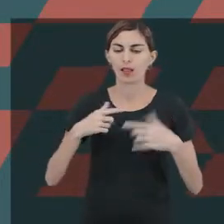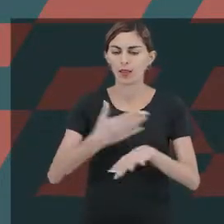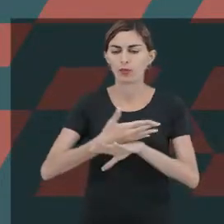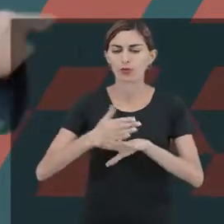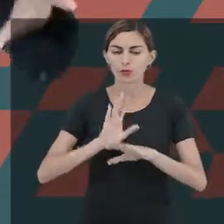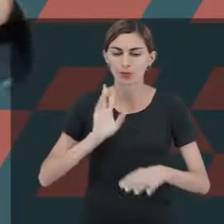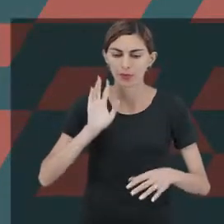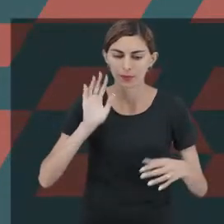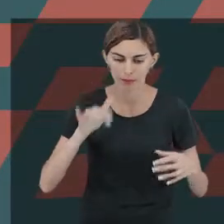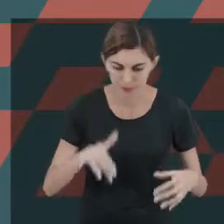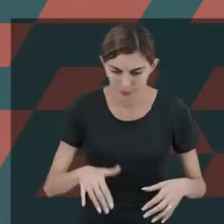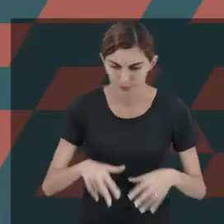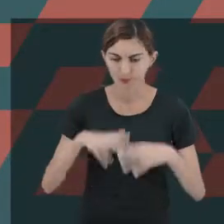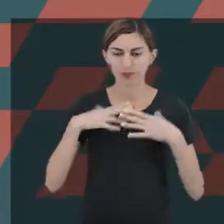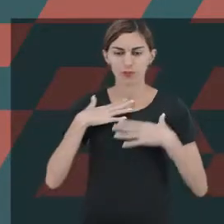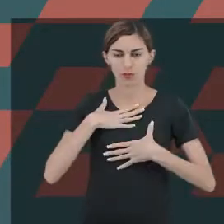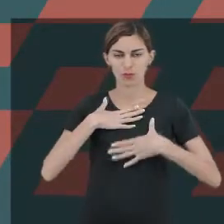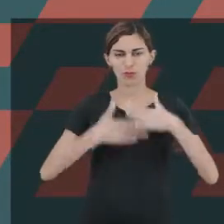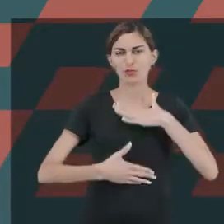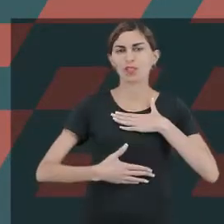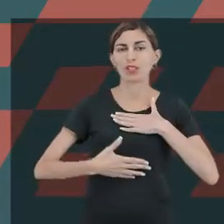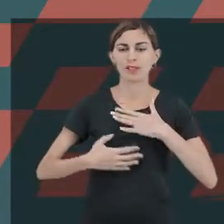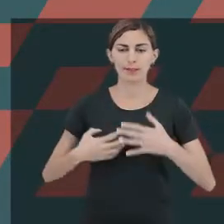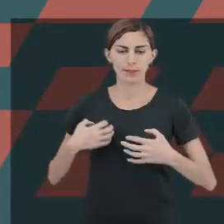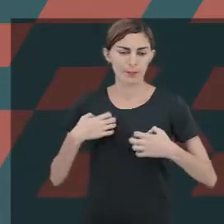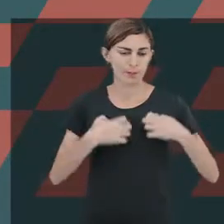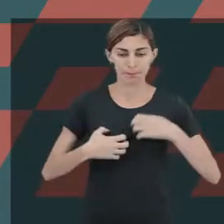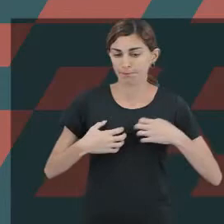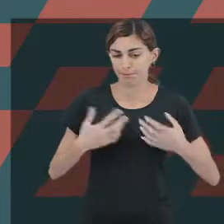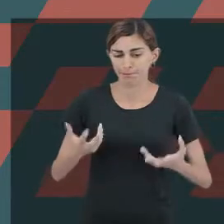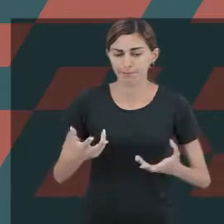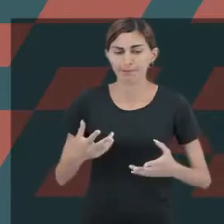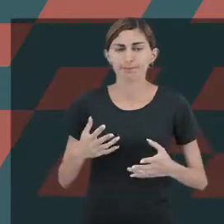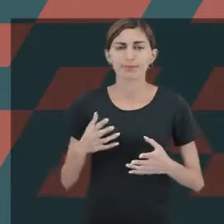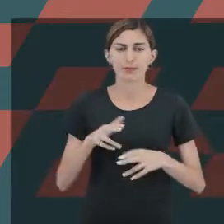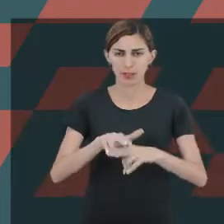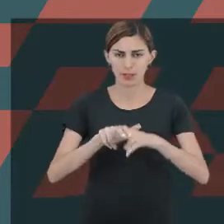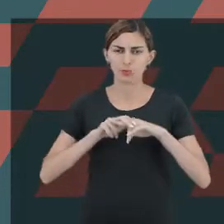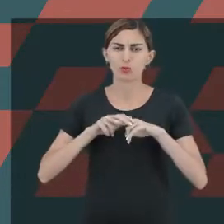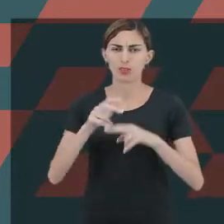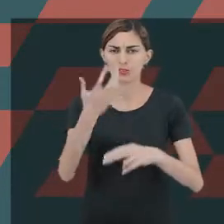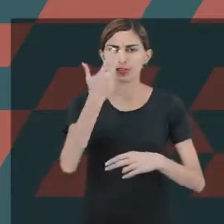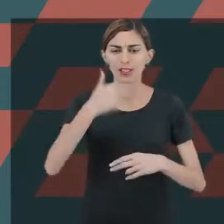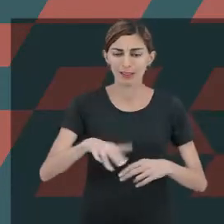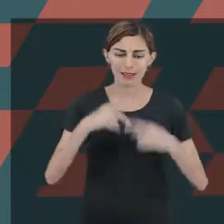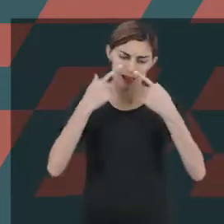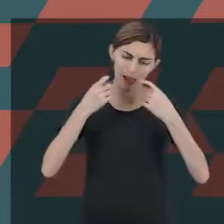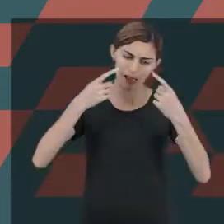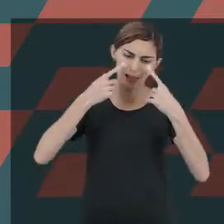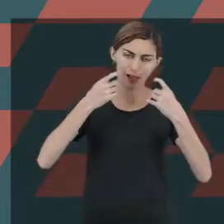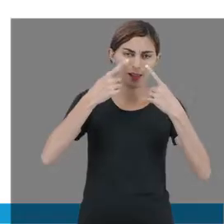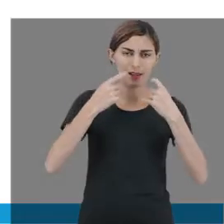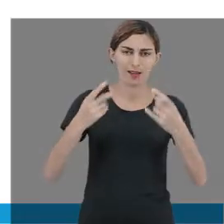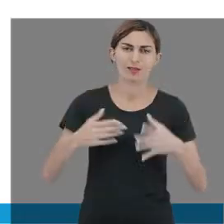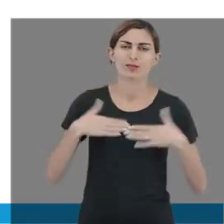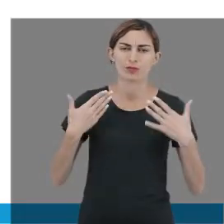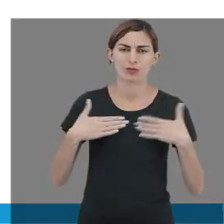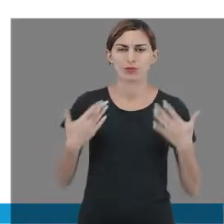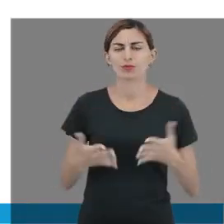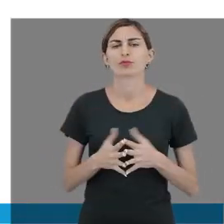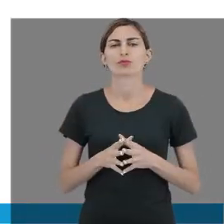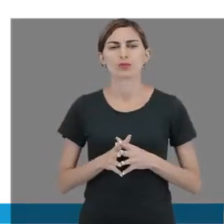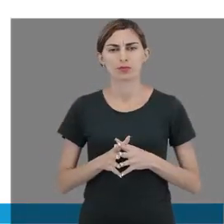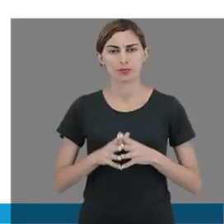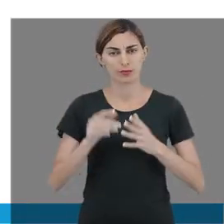desencadeia o reflexo, e isso dá uma angústia muito grande, talvez seja um dos motivos porque a criança chorava tanto nessa fase inicial.